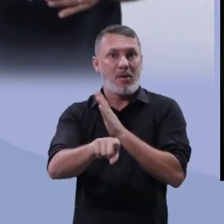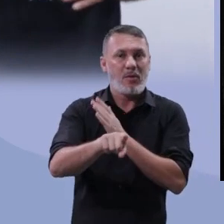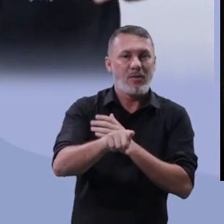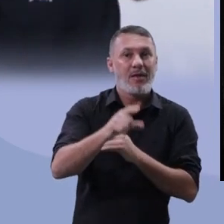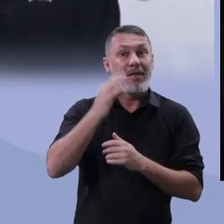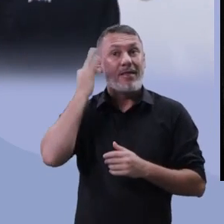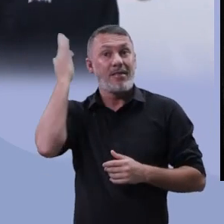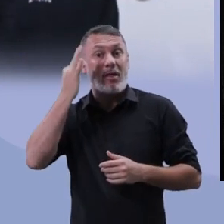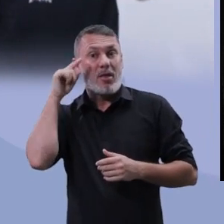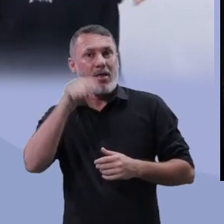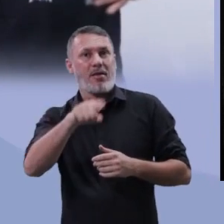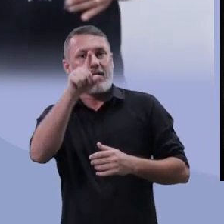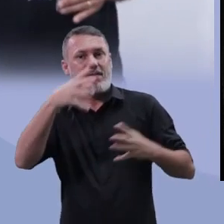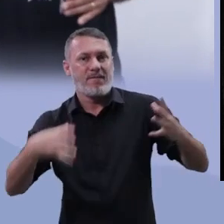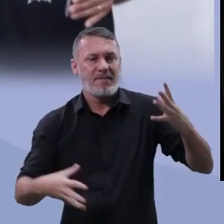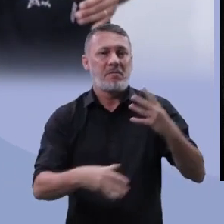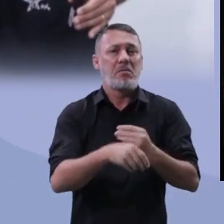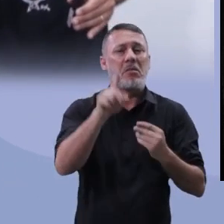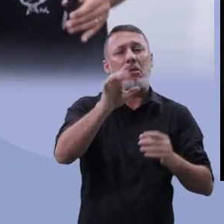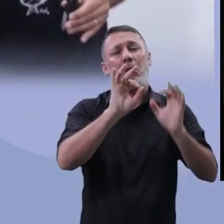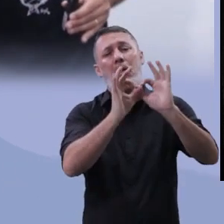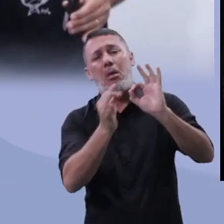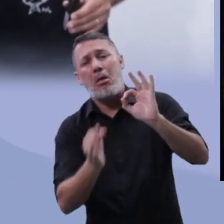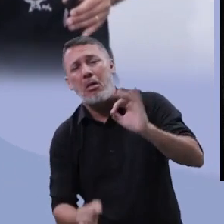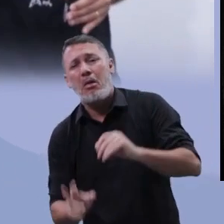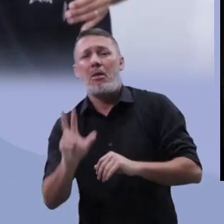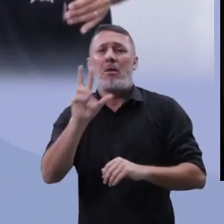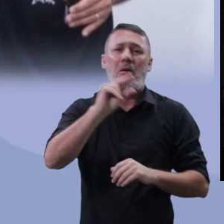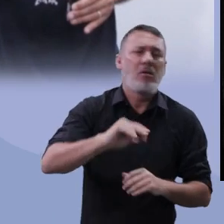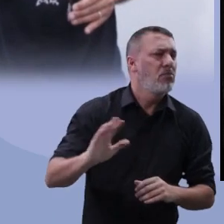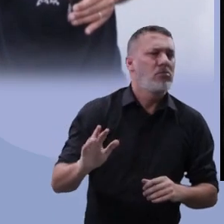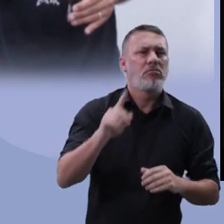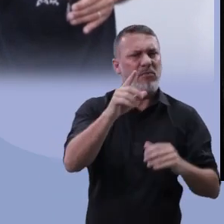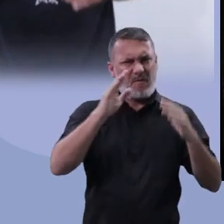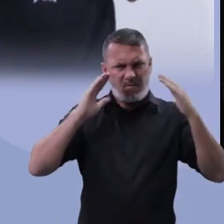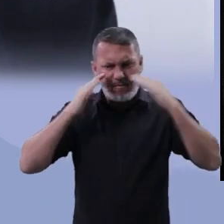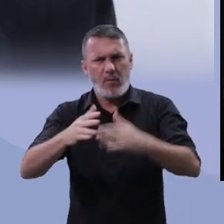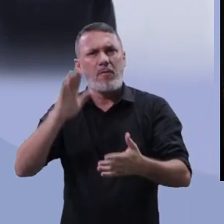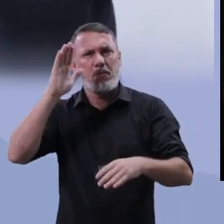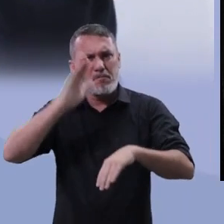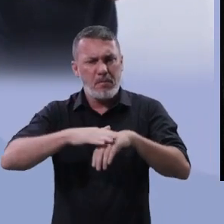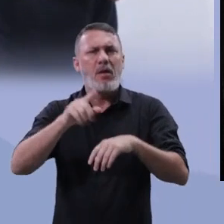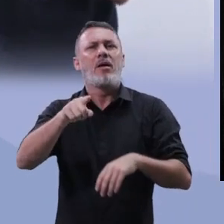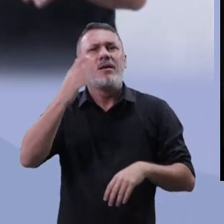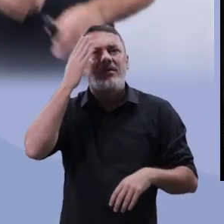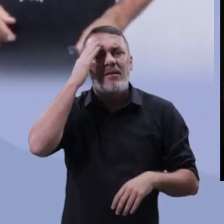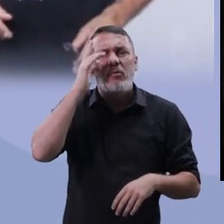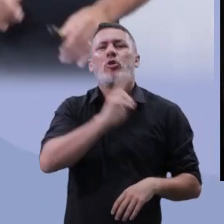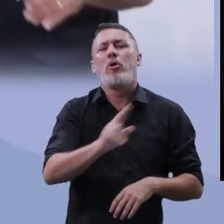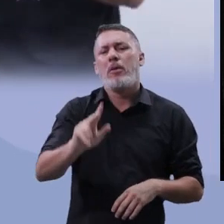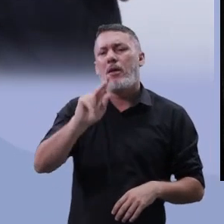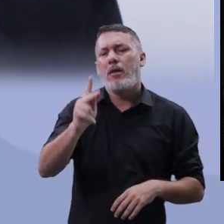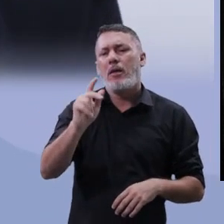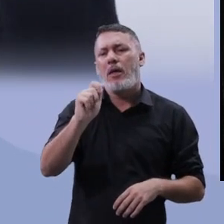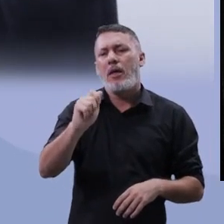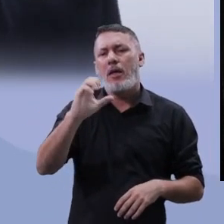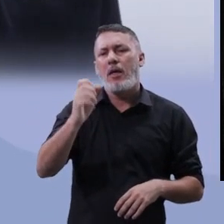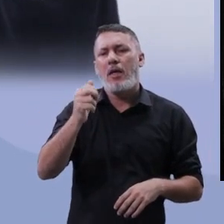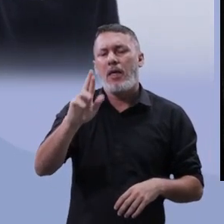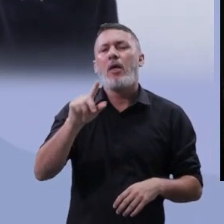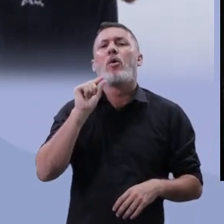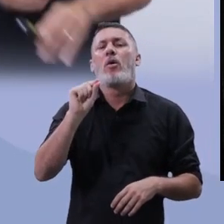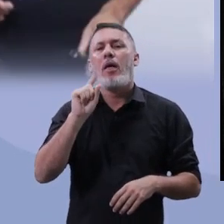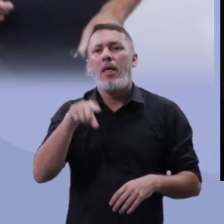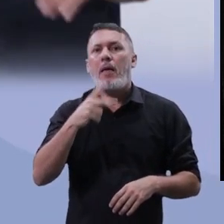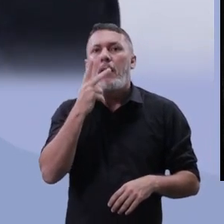questão, sem muito blá blá blá, sem muito mimimi. Pegou a visão, meu hacker? Hack. O que é hack em inglês?